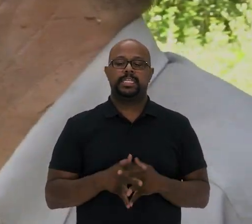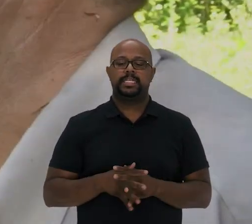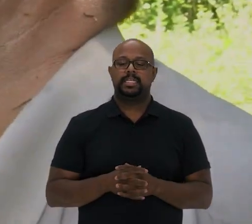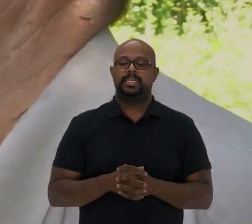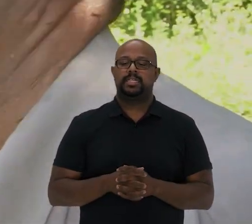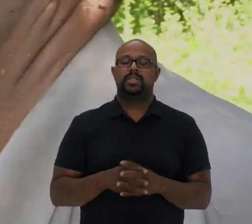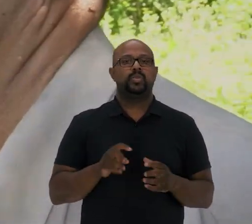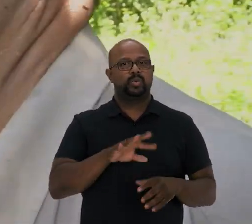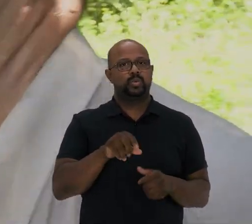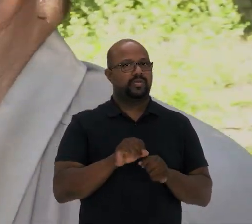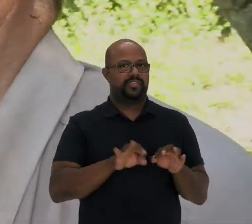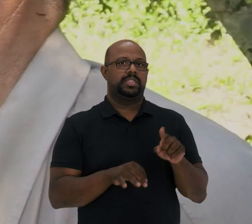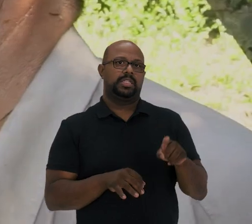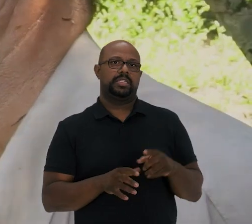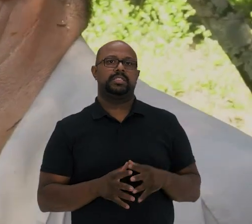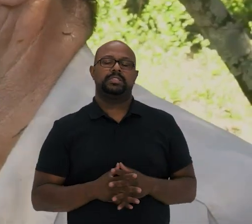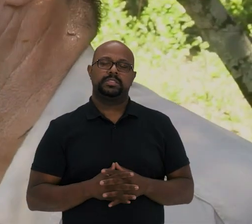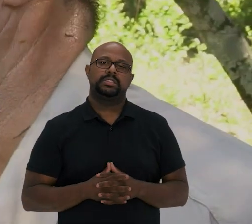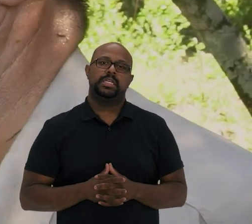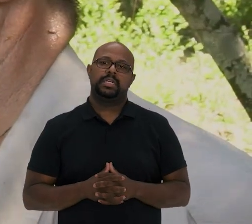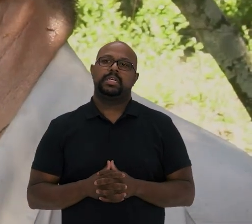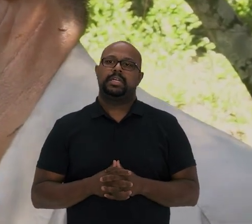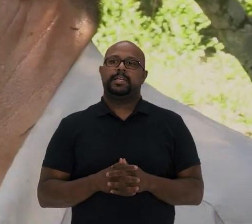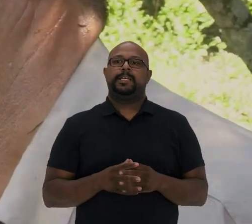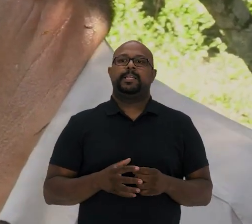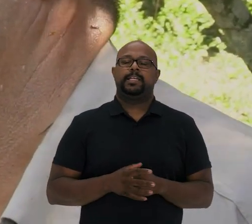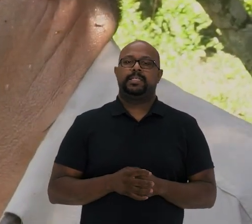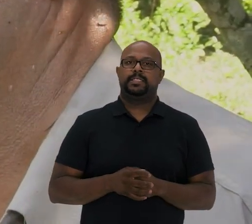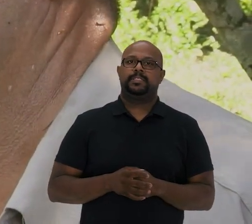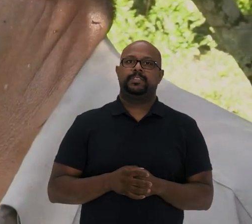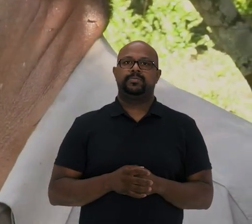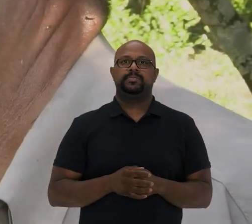E tudo feito aqui nesse lugar. Sabe?